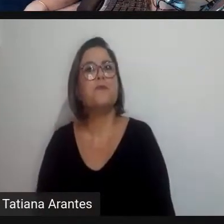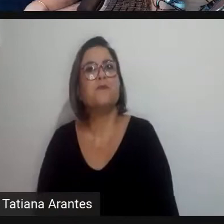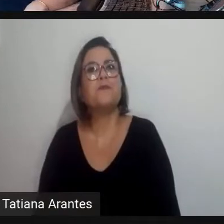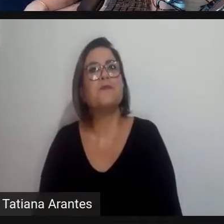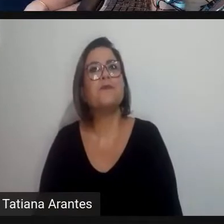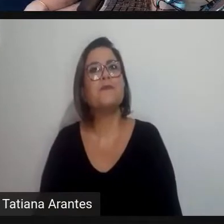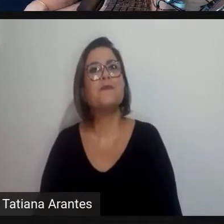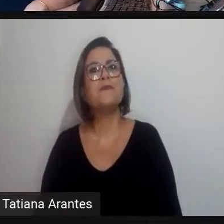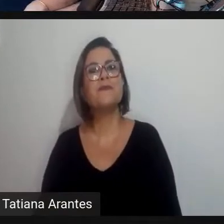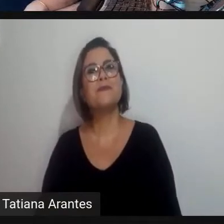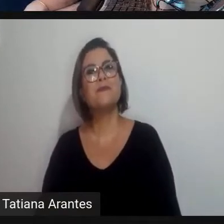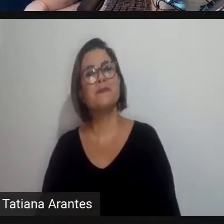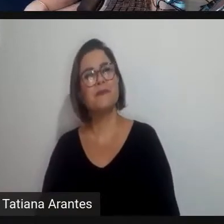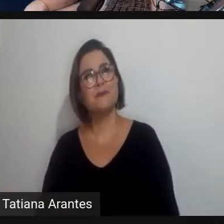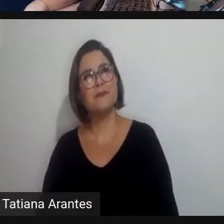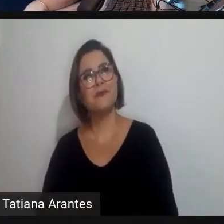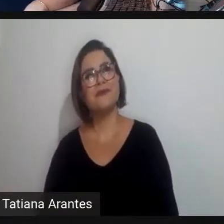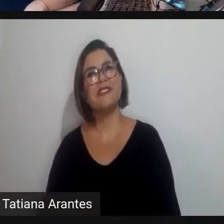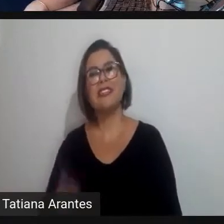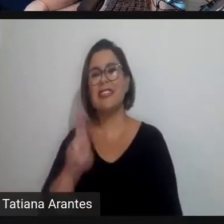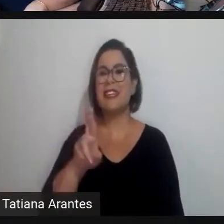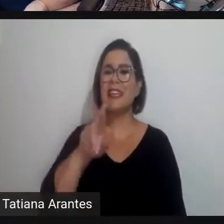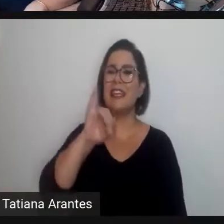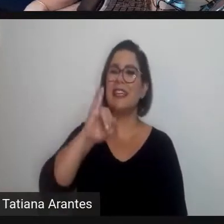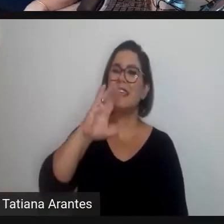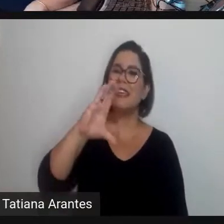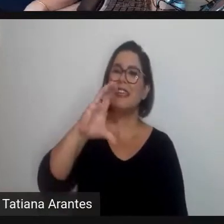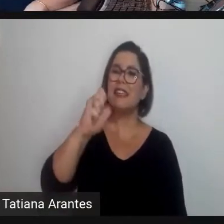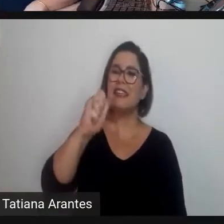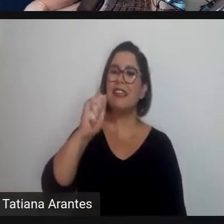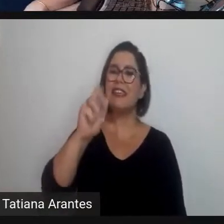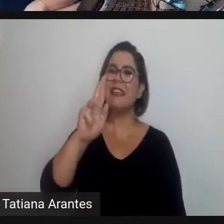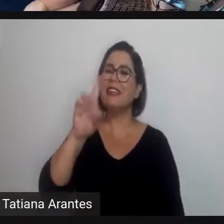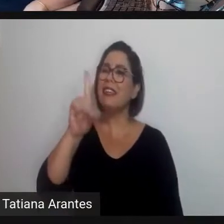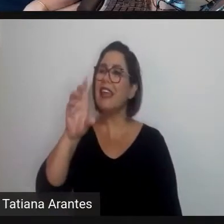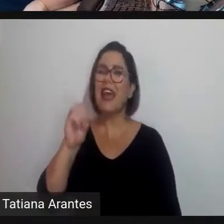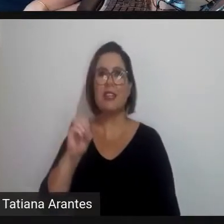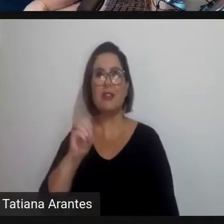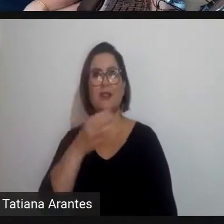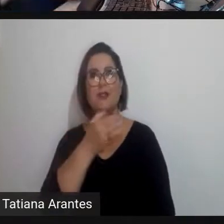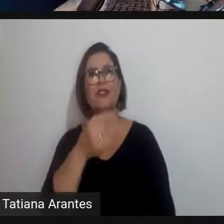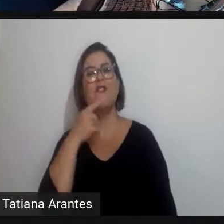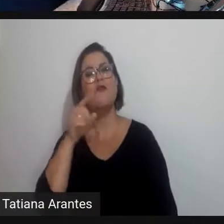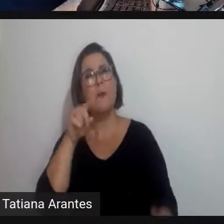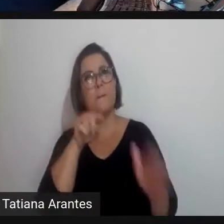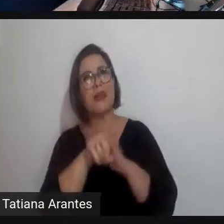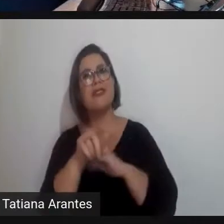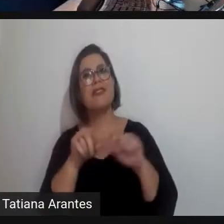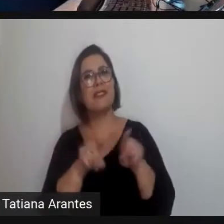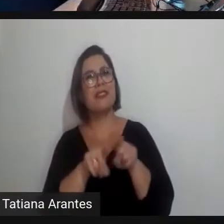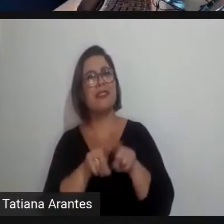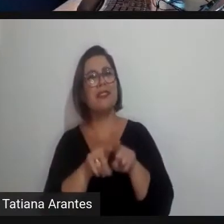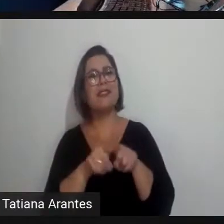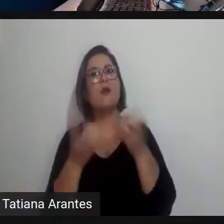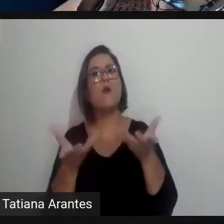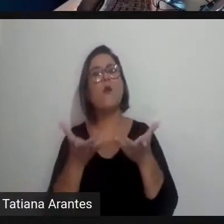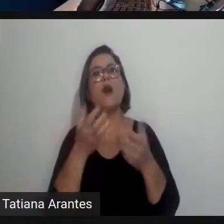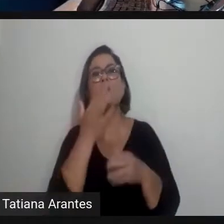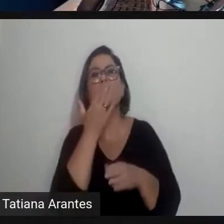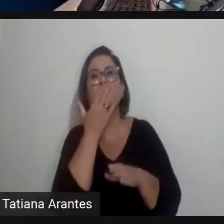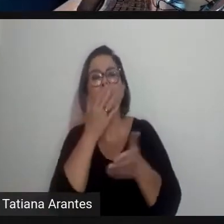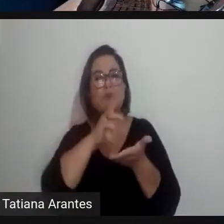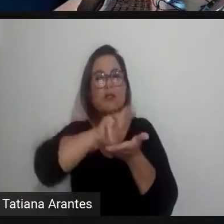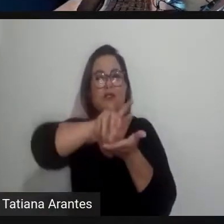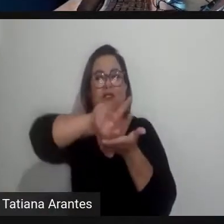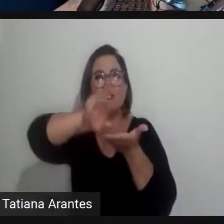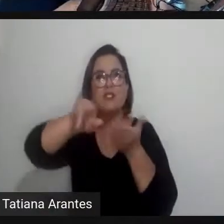Obrigada. Doutor Ricardo, o senhor poderia falar para a gente, então, vou repetir a pergunta, quais as modalidades de